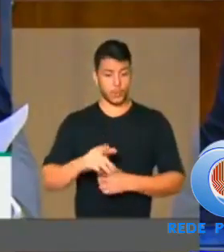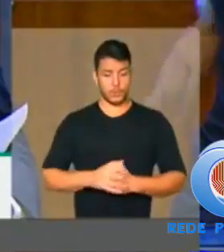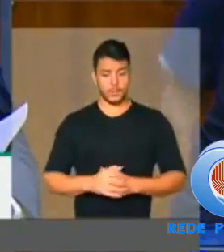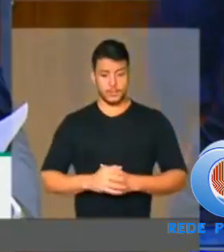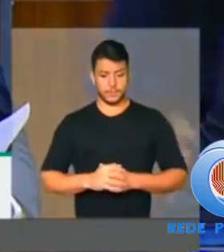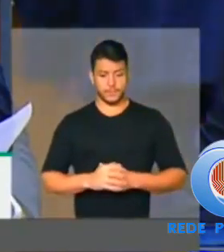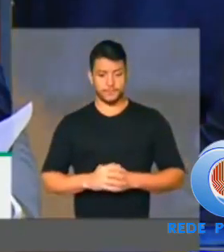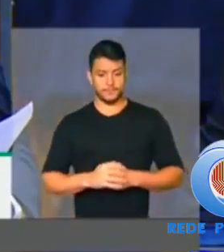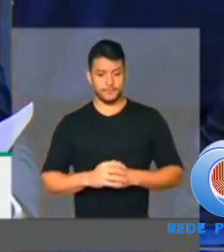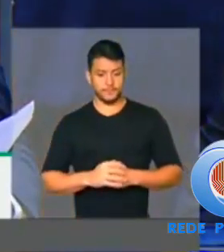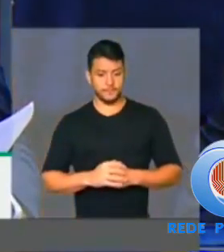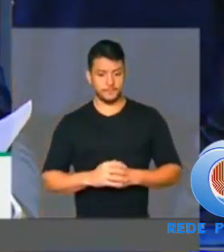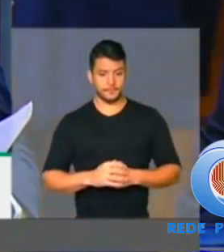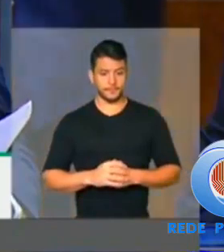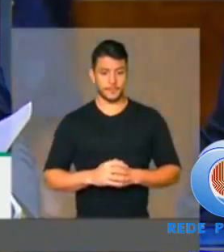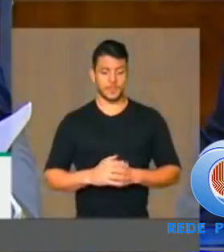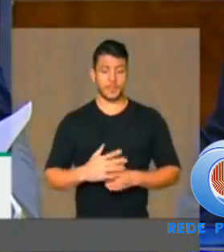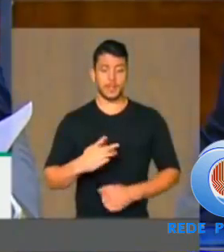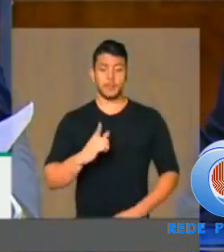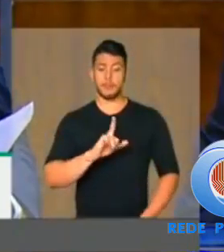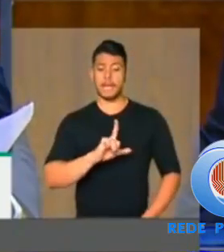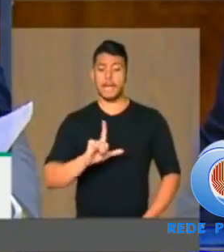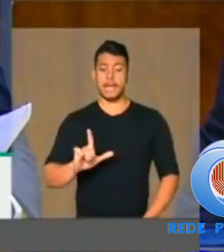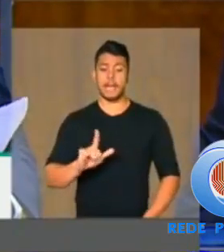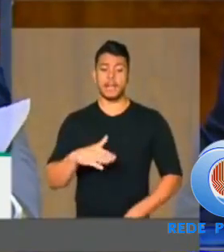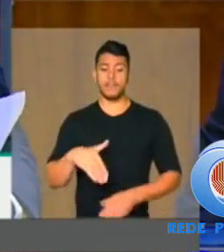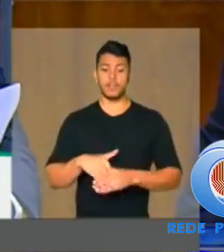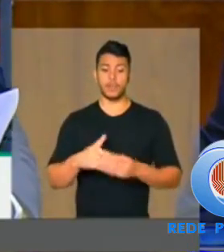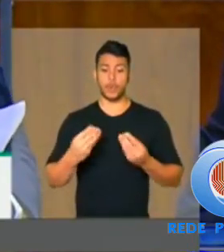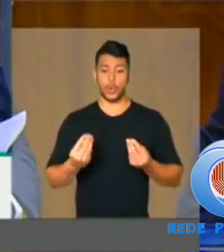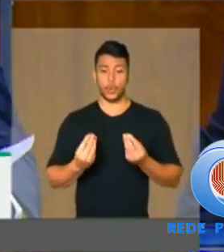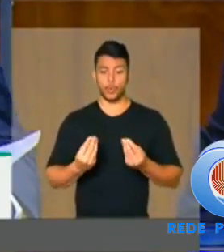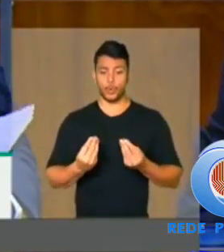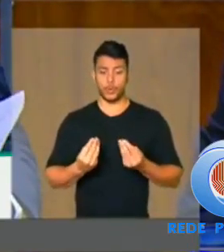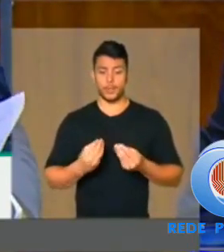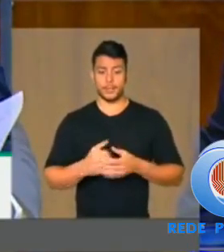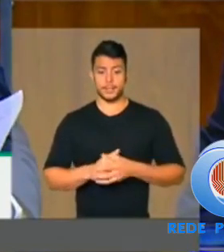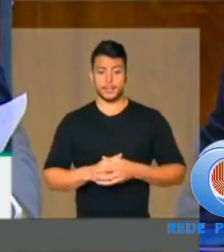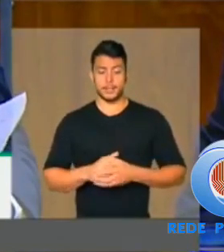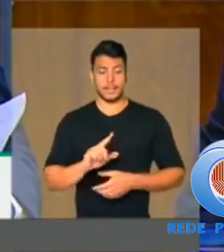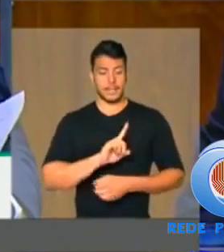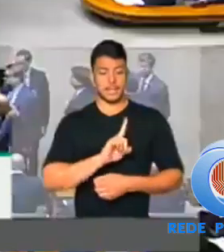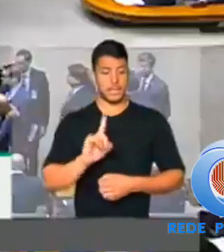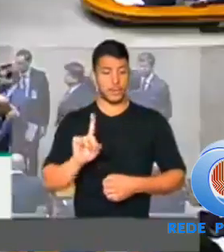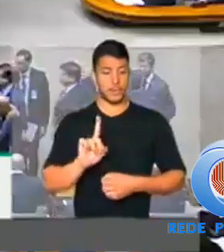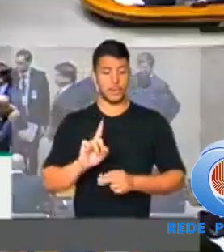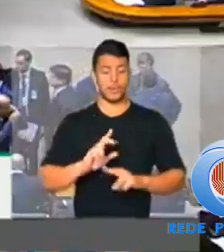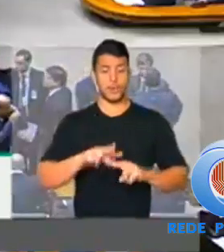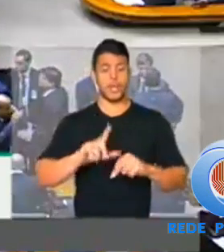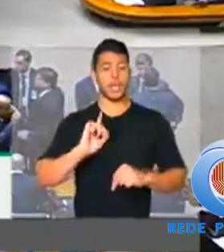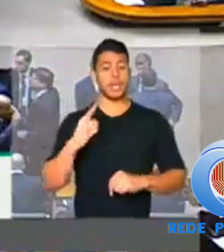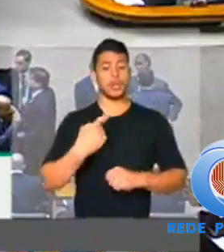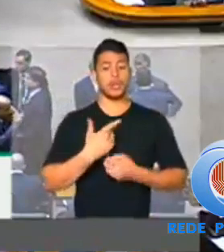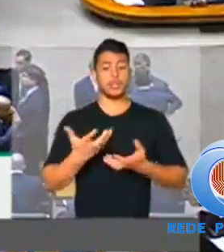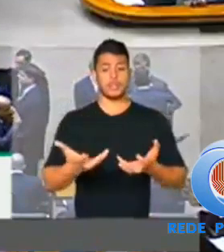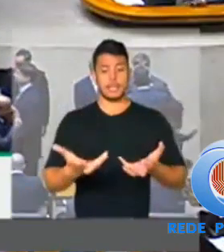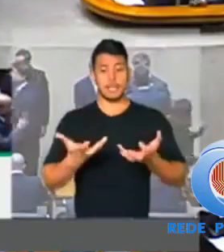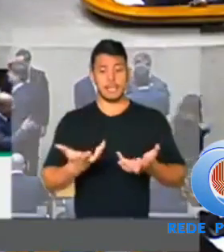Orienta não. Bloco não, senhor presidente. Bloco MDB não. Senhor presidente, o PL vota não, porque nós